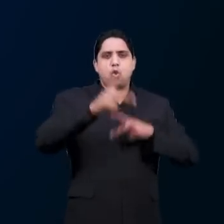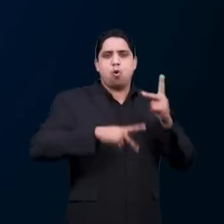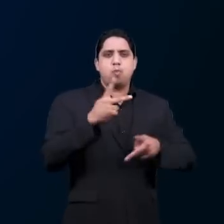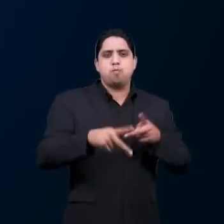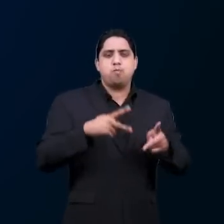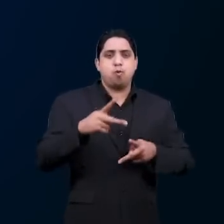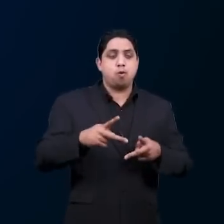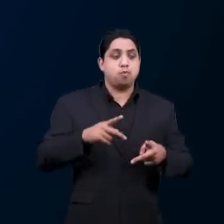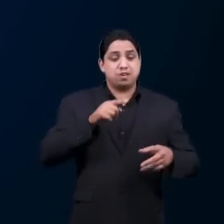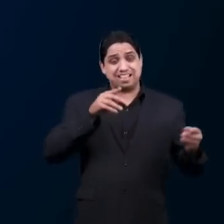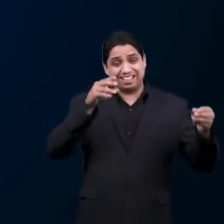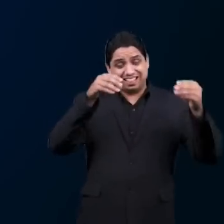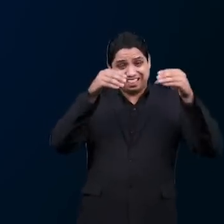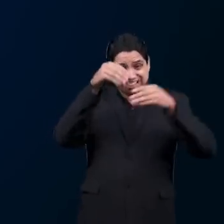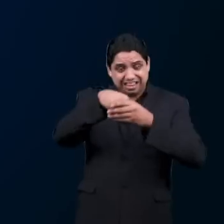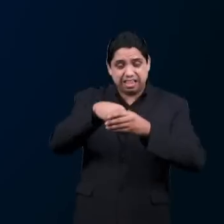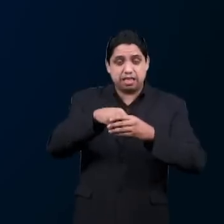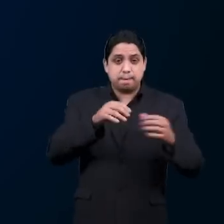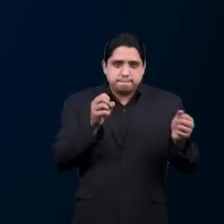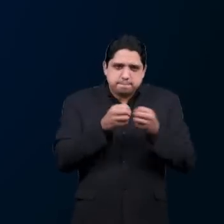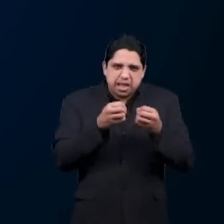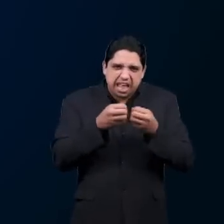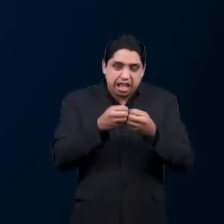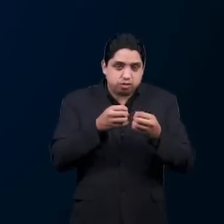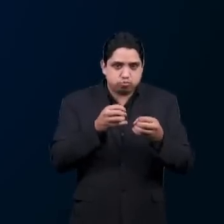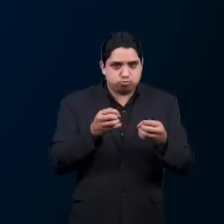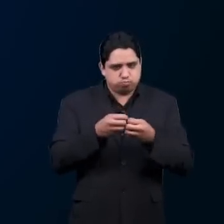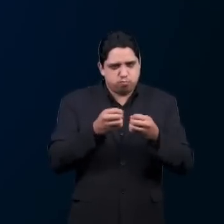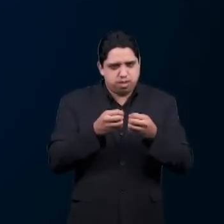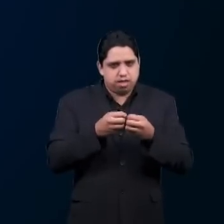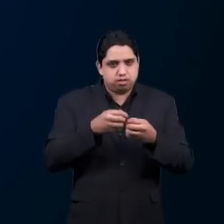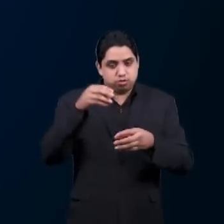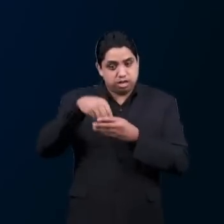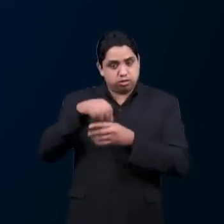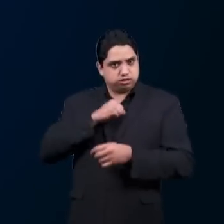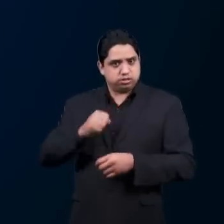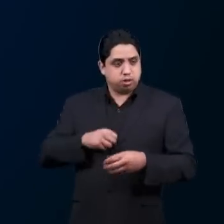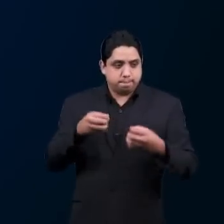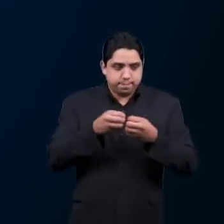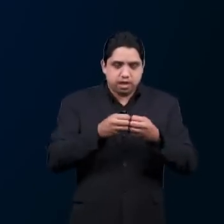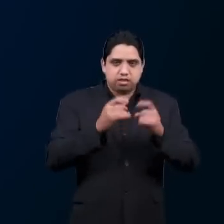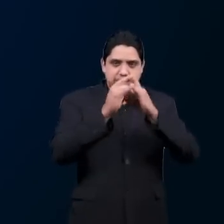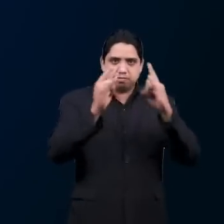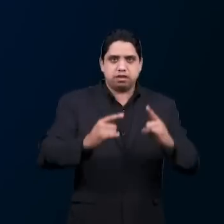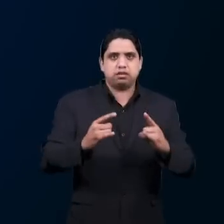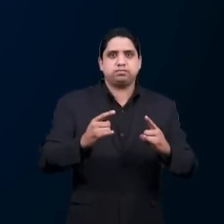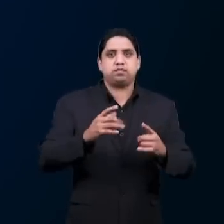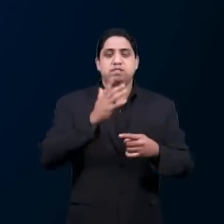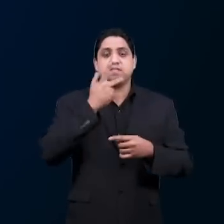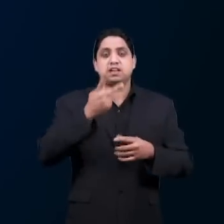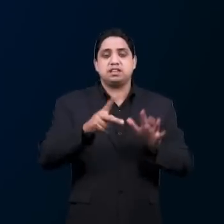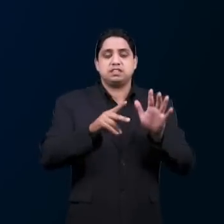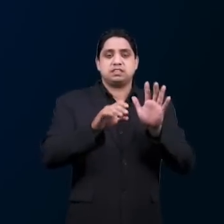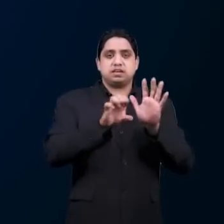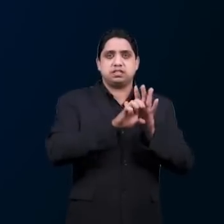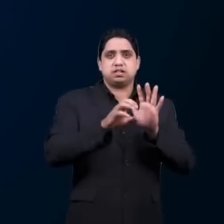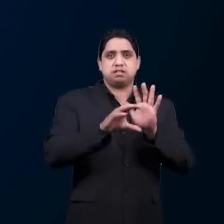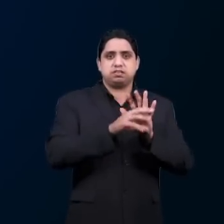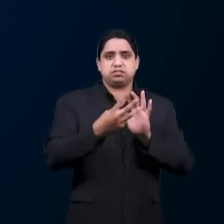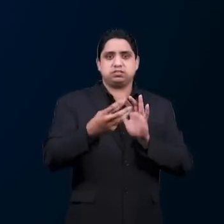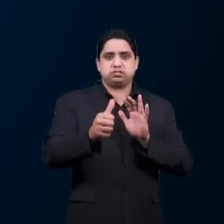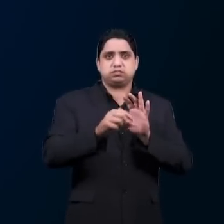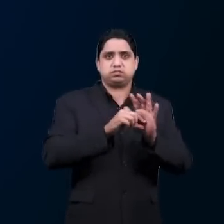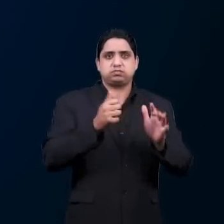ao Senhor no tabernáculo, como está escrito em Êxodo 31:13. Tu, pois, fala aos filhos de